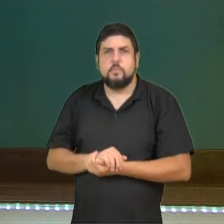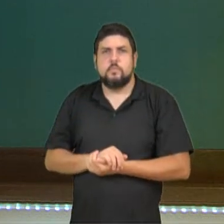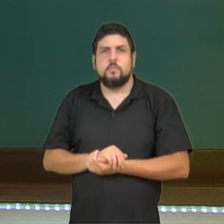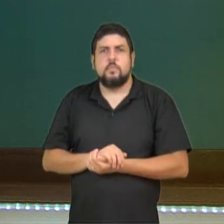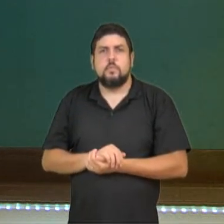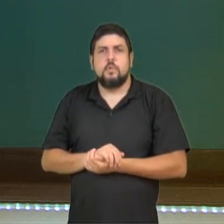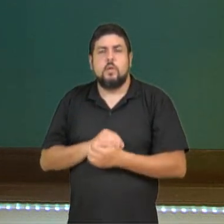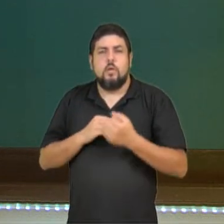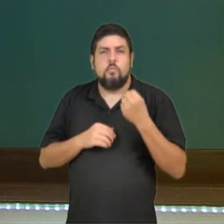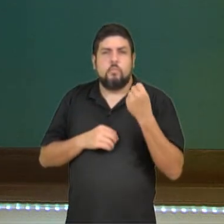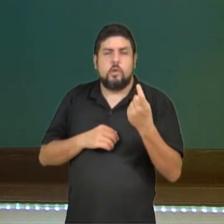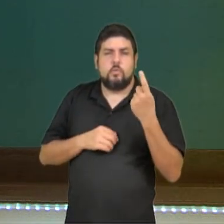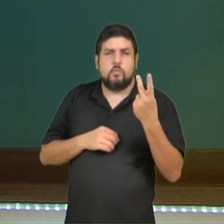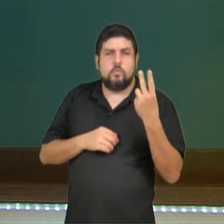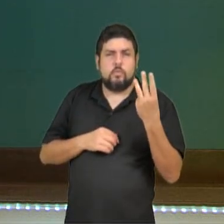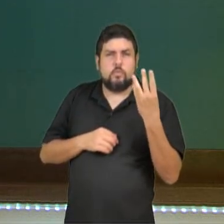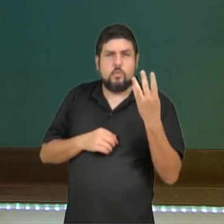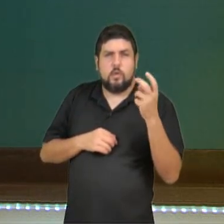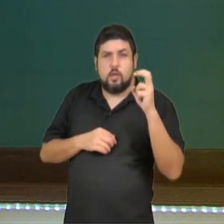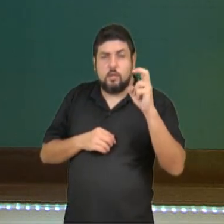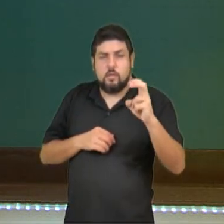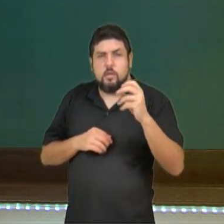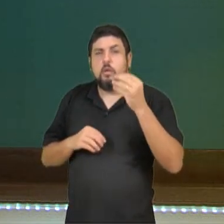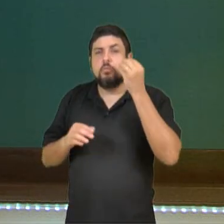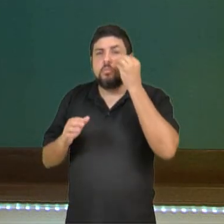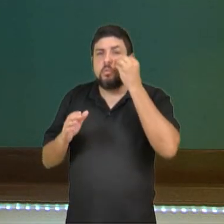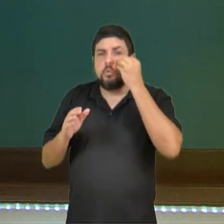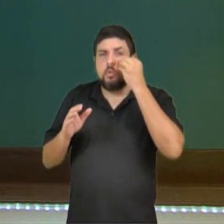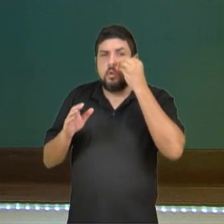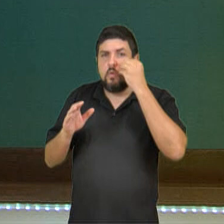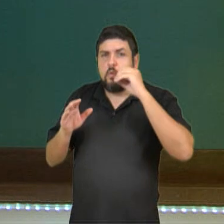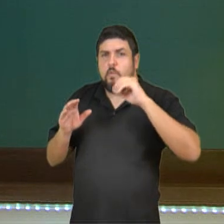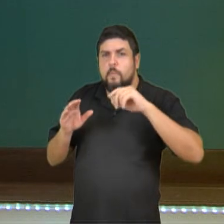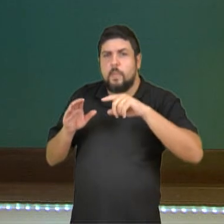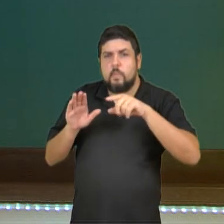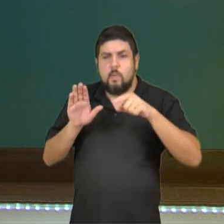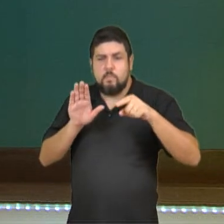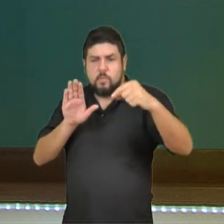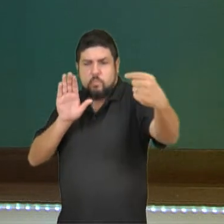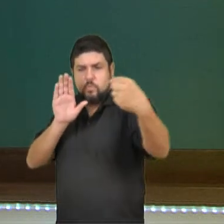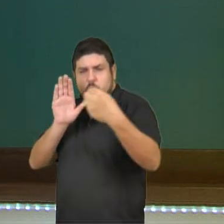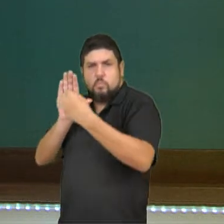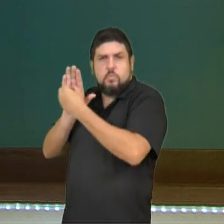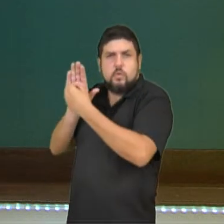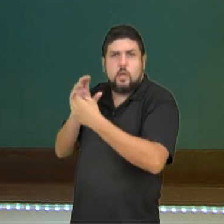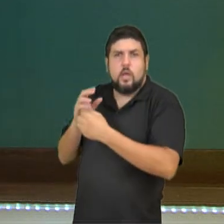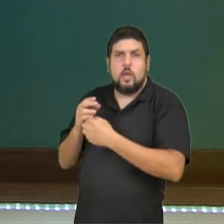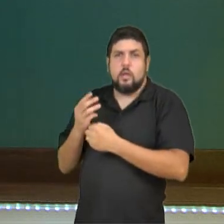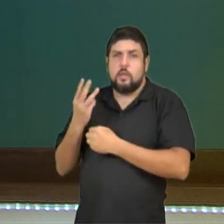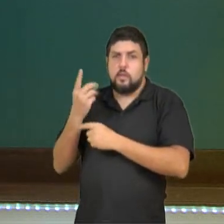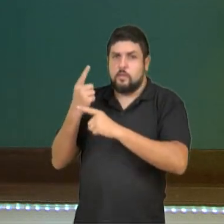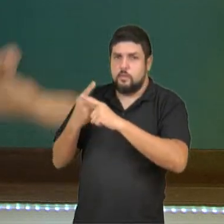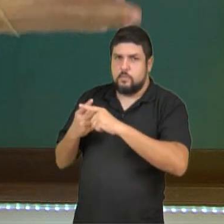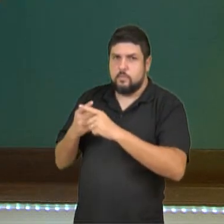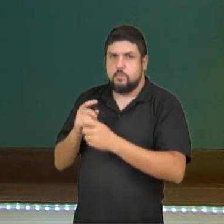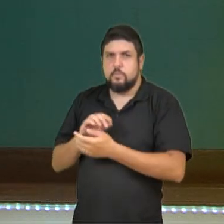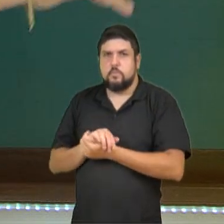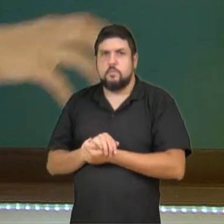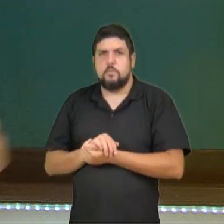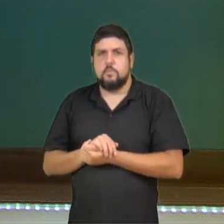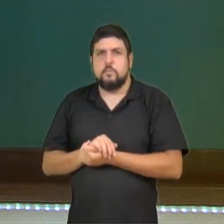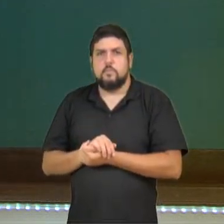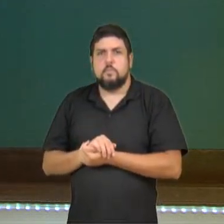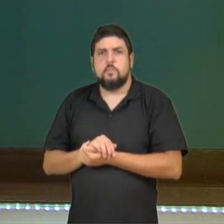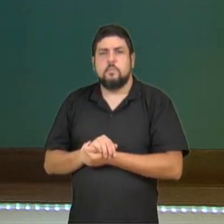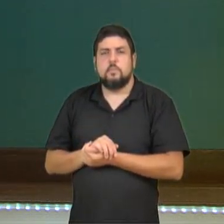5 arremessos do softball, tente acertar no mínimo 3 vezes no alvo. Então, você vai lançar,